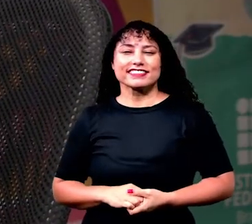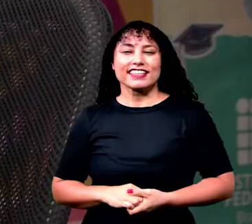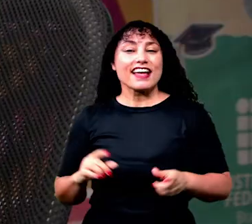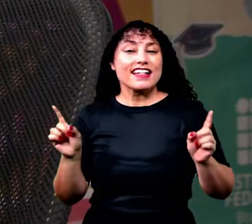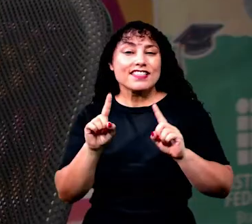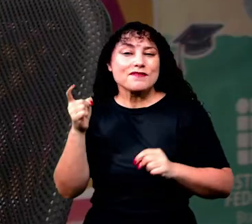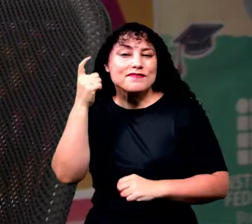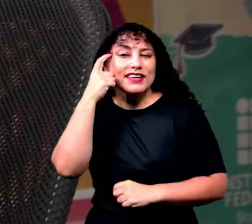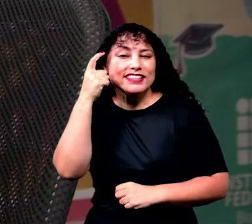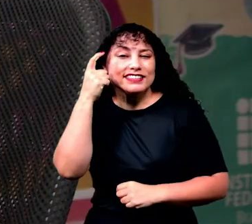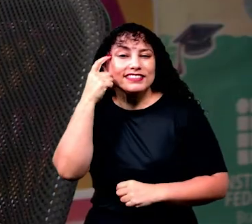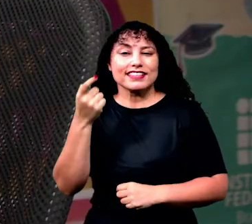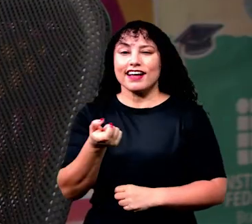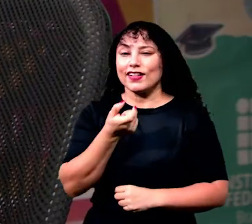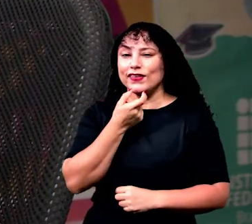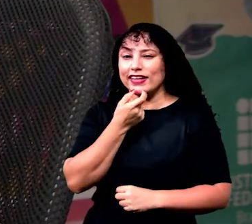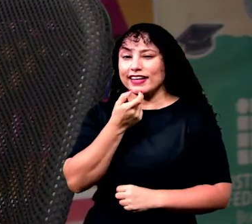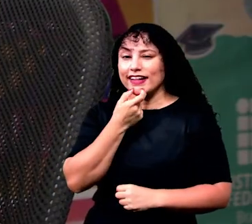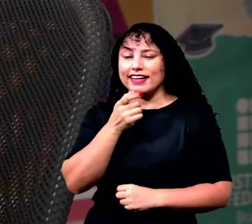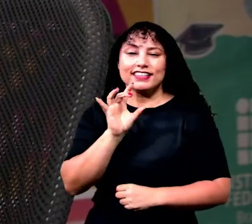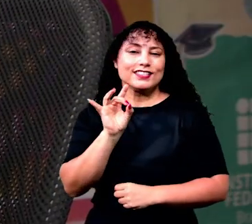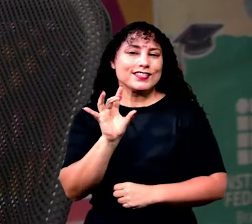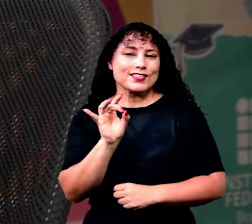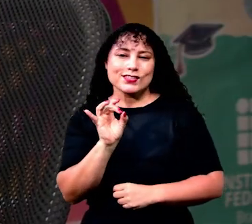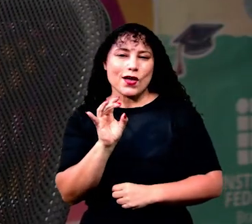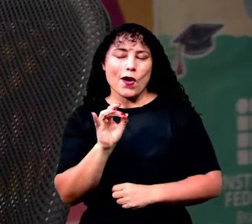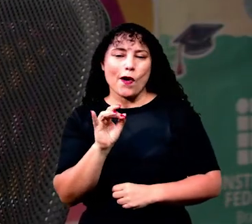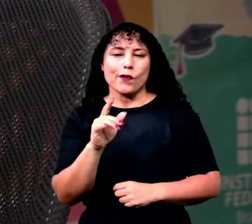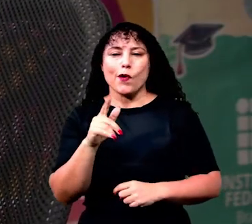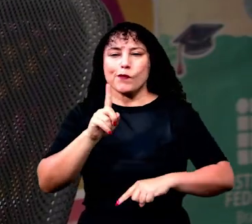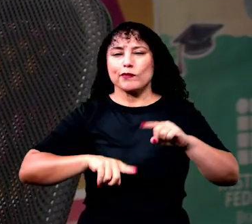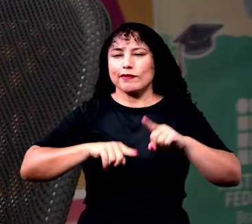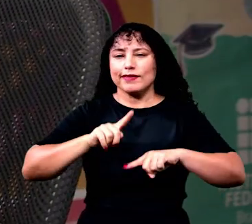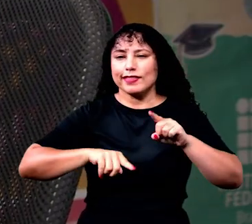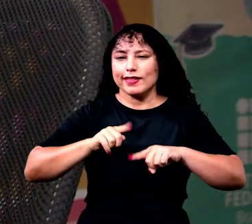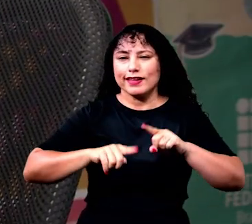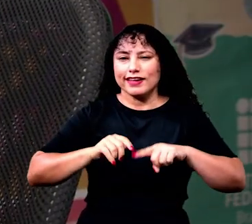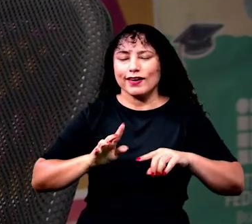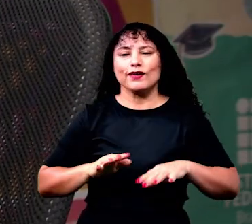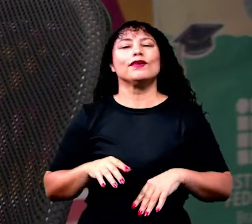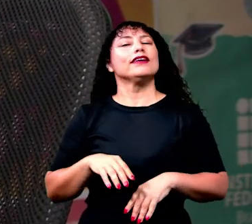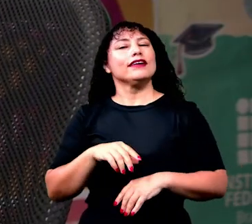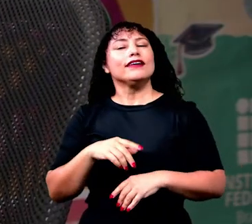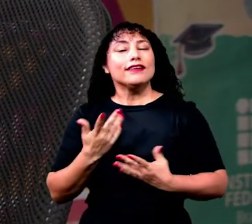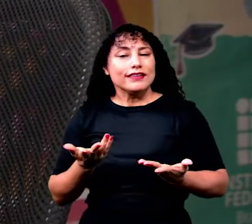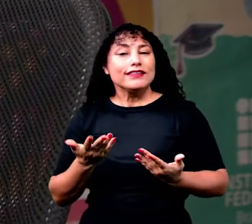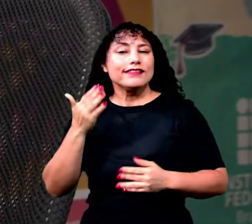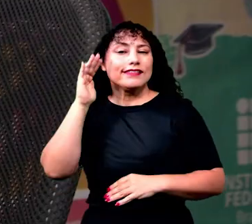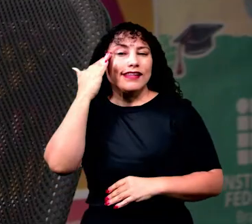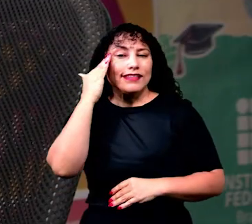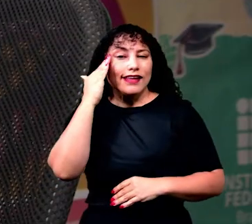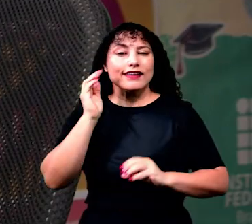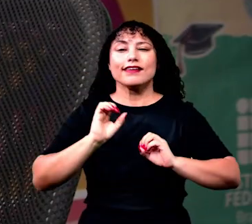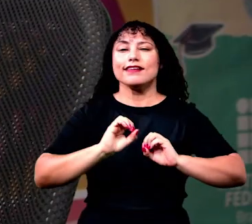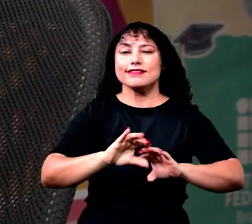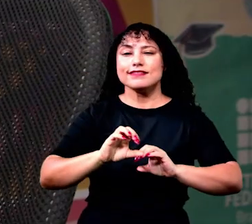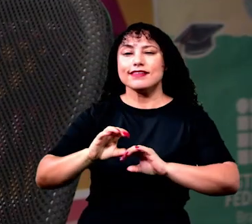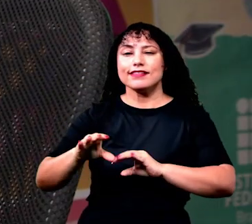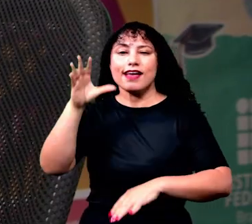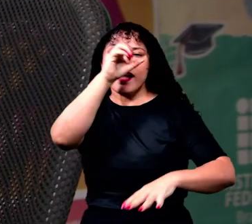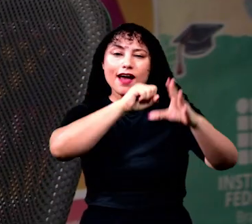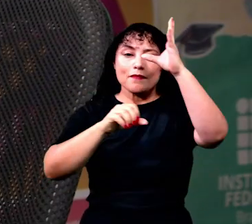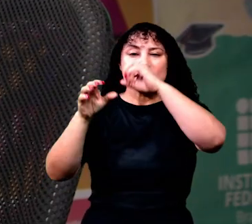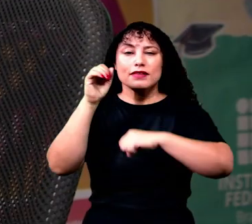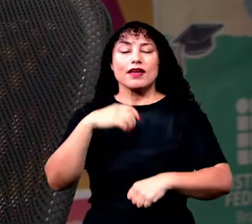não pensar o inglês apenas como um instrumental, né? E entender que ensinar e aprender